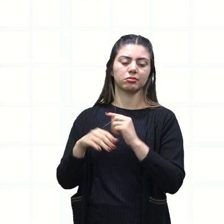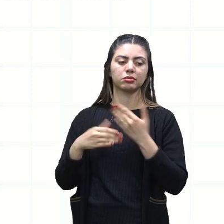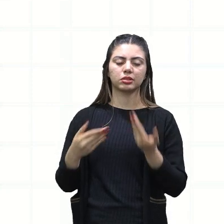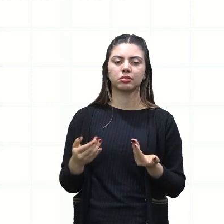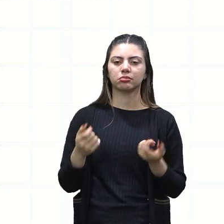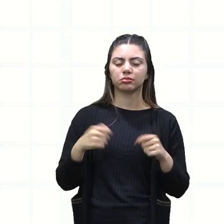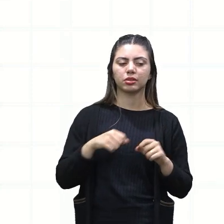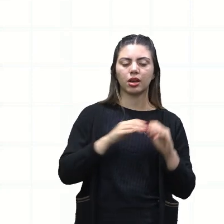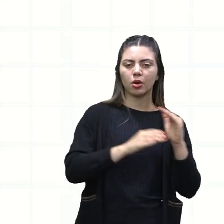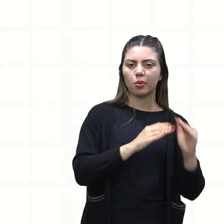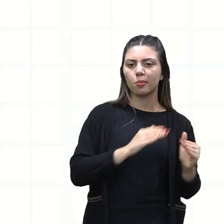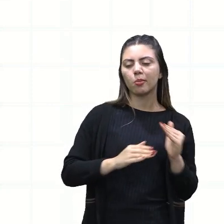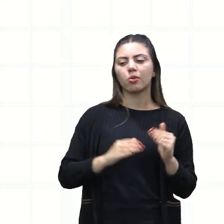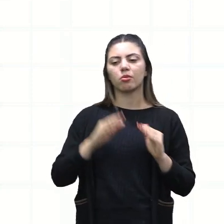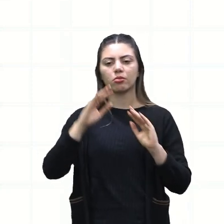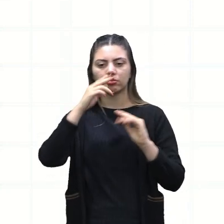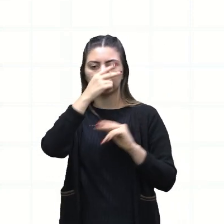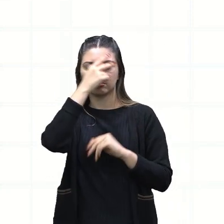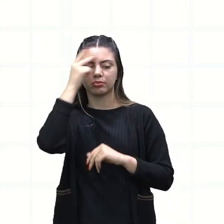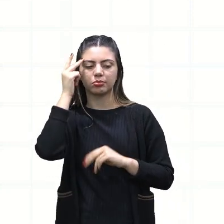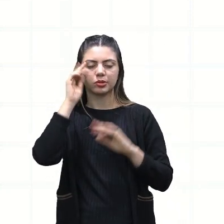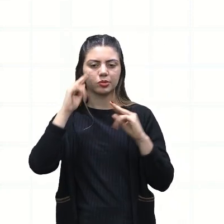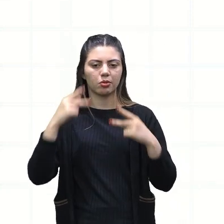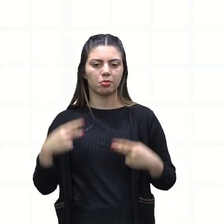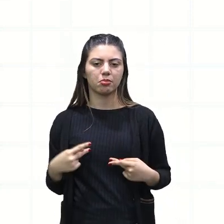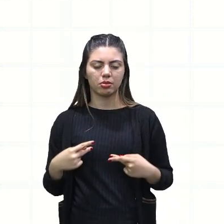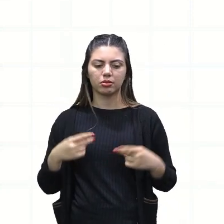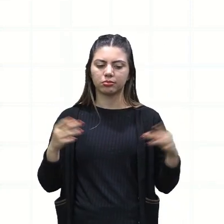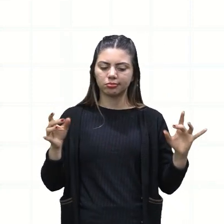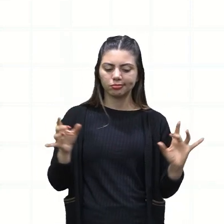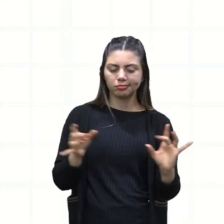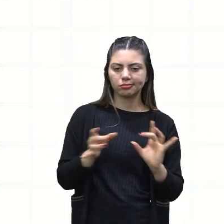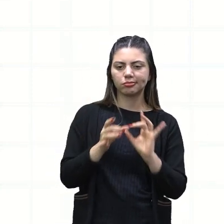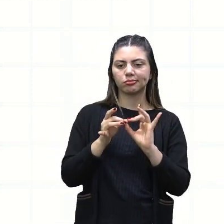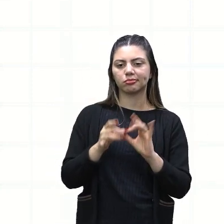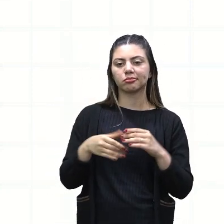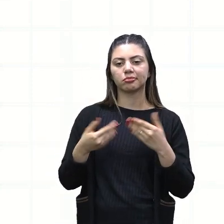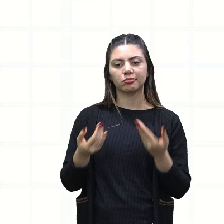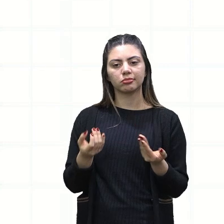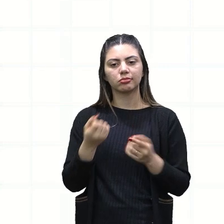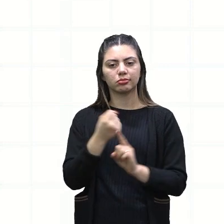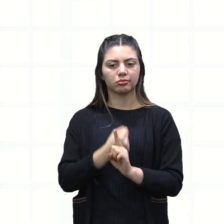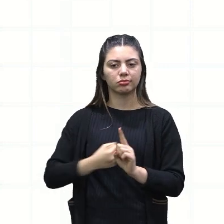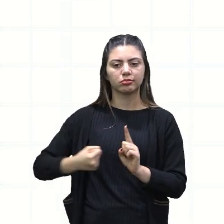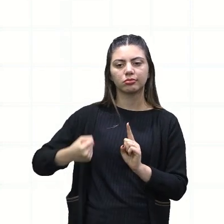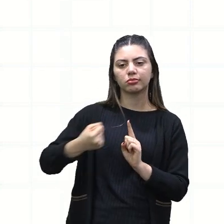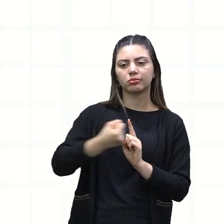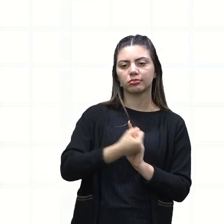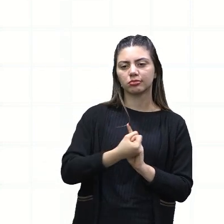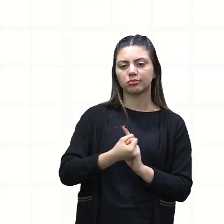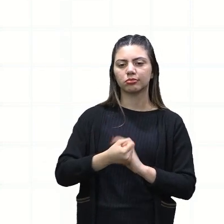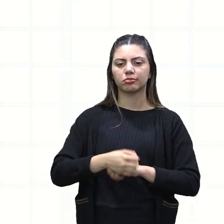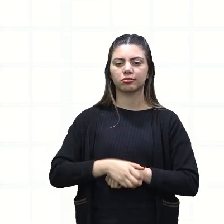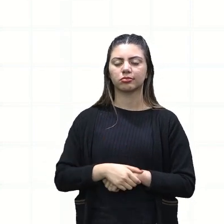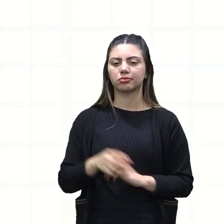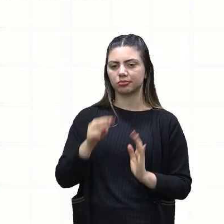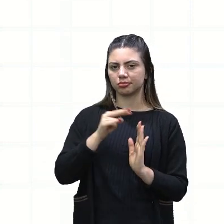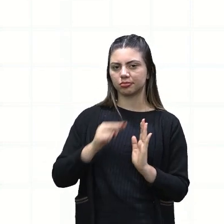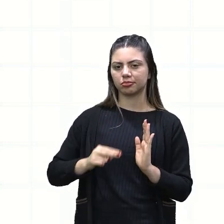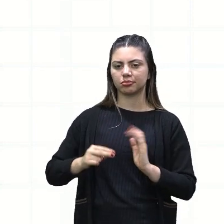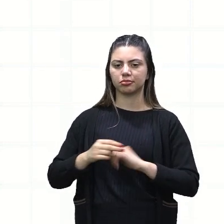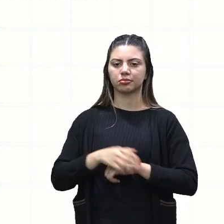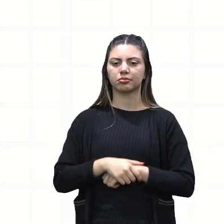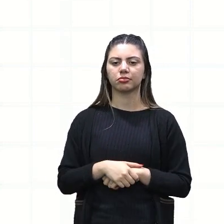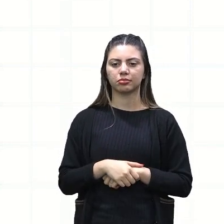e robô vai ficando mais fininha. E a sociedade, né, ethical and legal landscapes